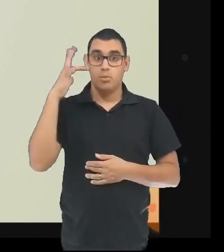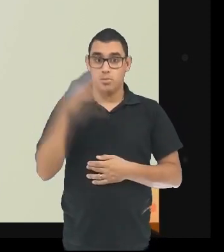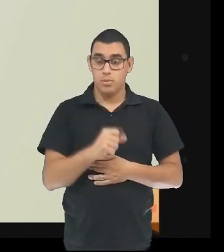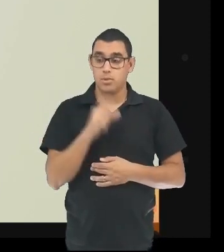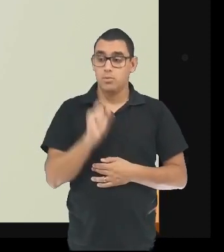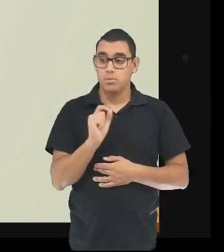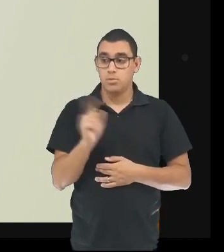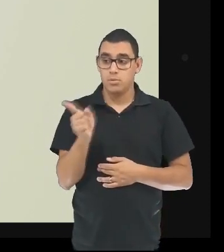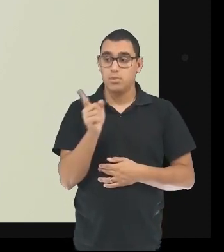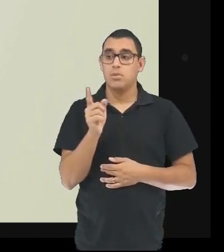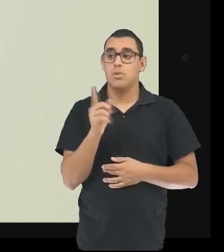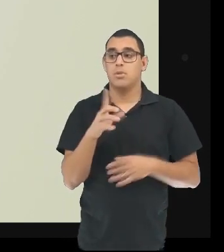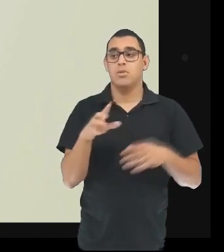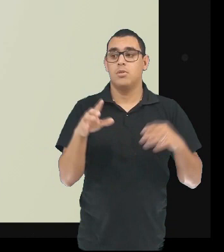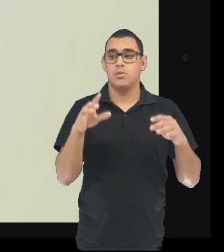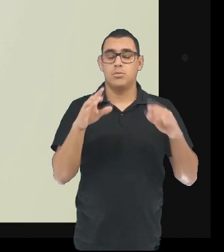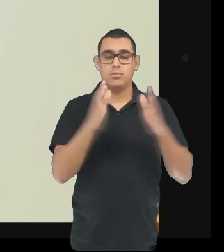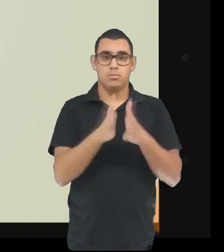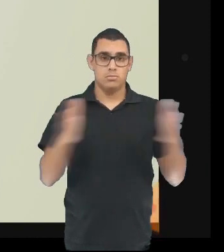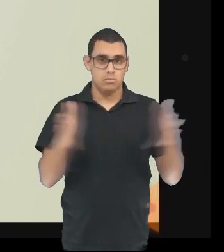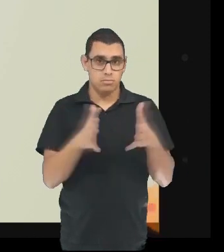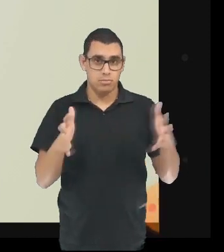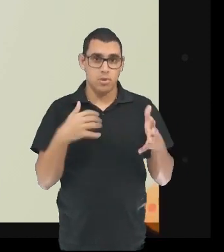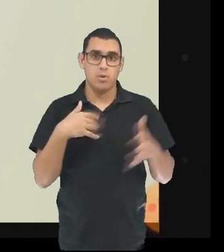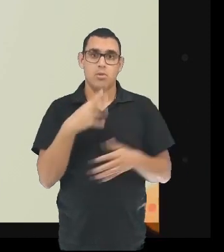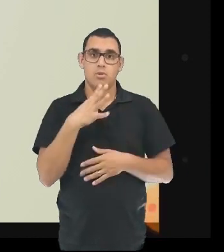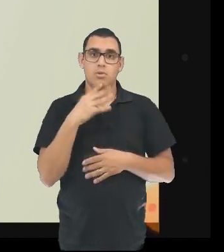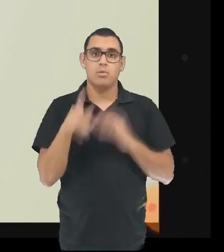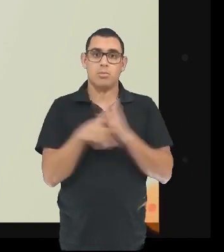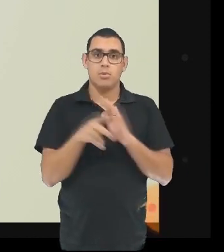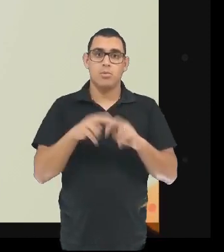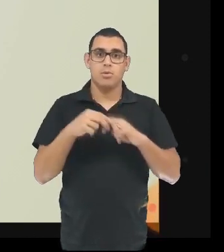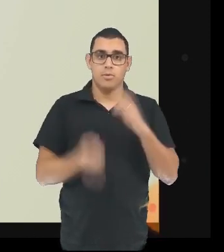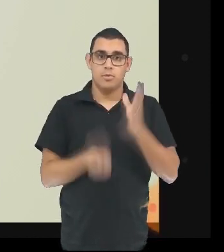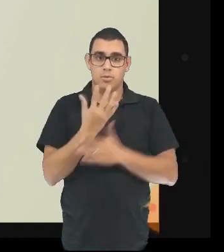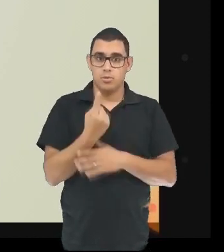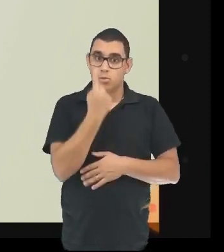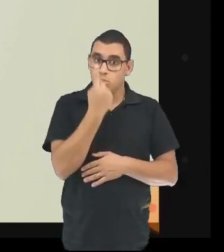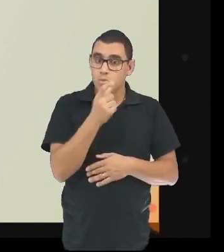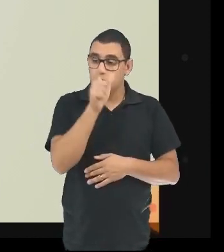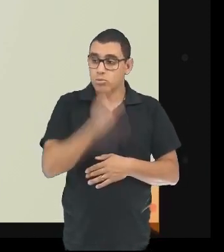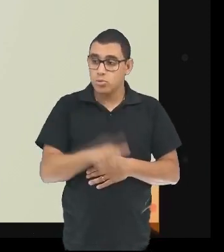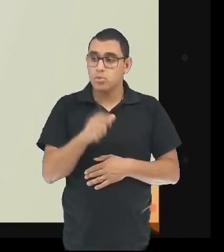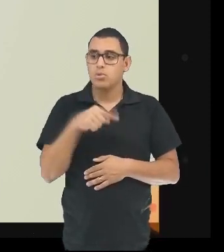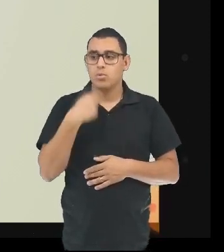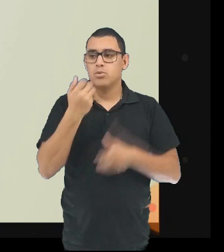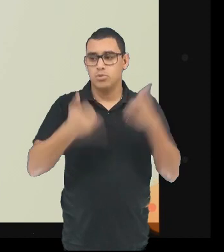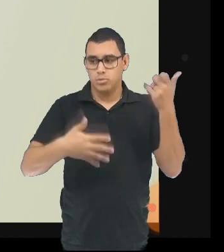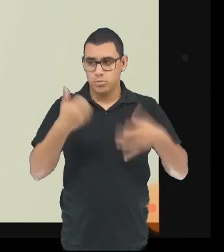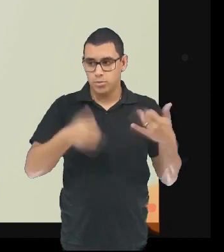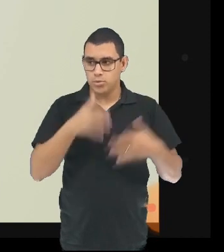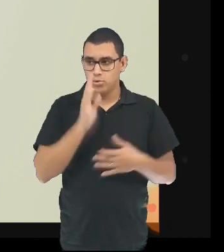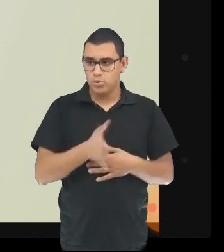Então, relembrando a fórmula de dilatação linear, a dilatação linear ela leva em consideração a dilatação sofrida por um corpo apenas em uma de